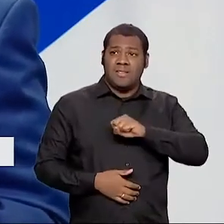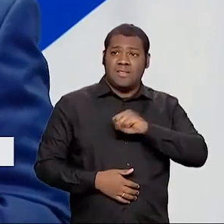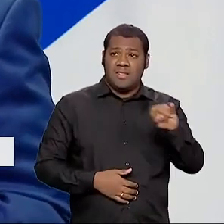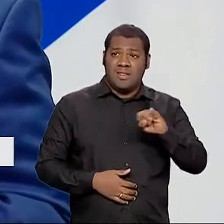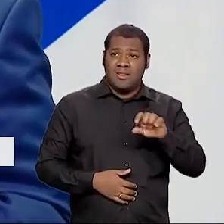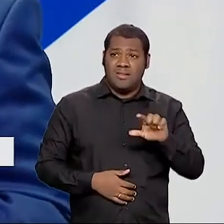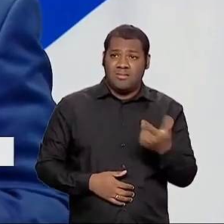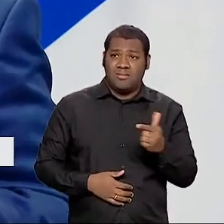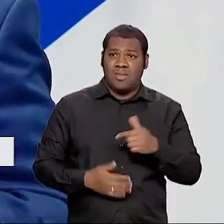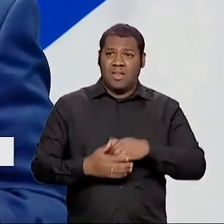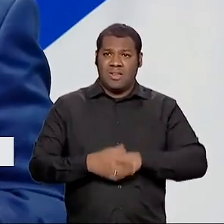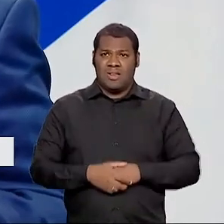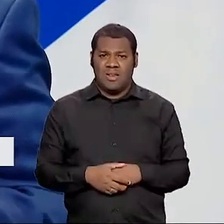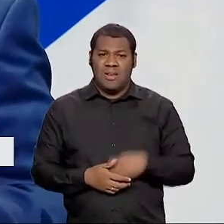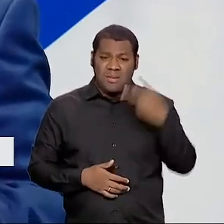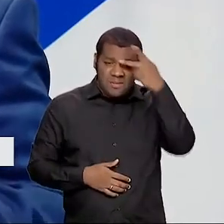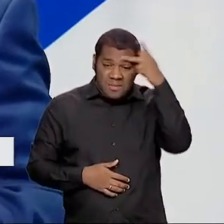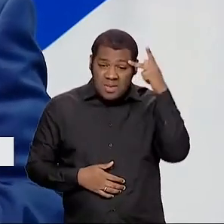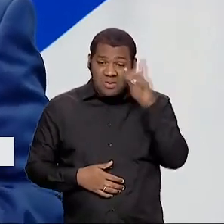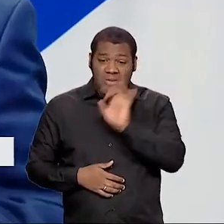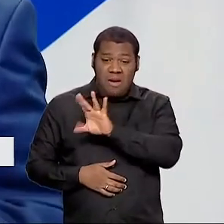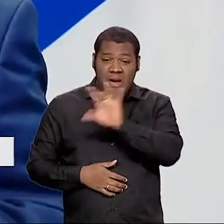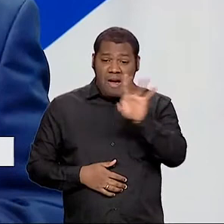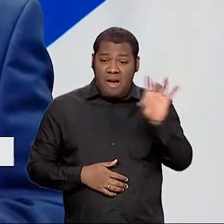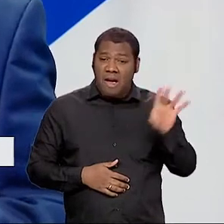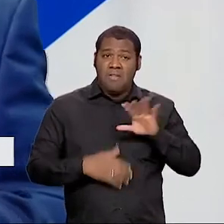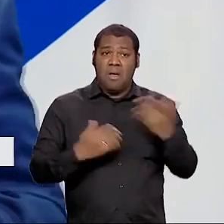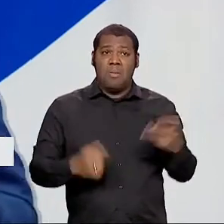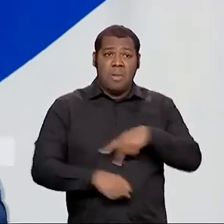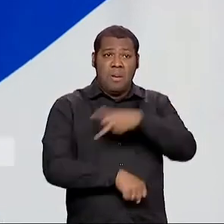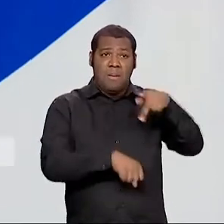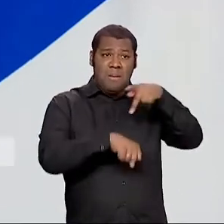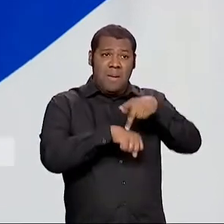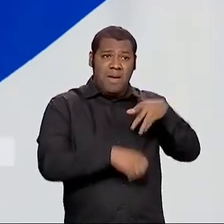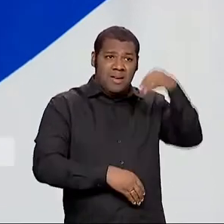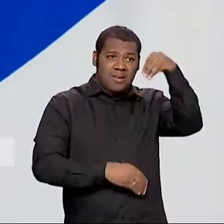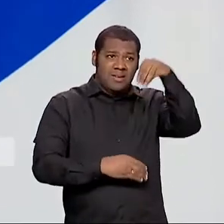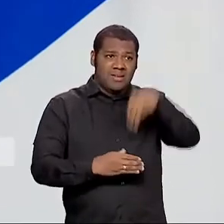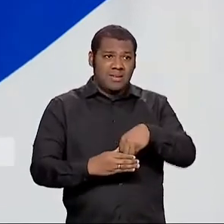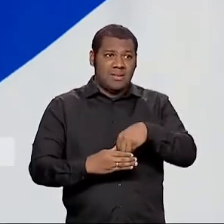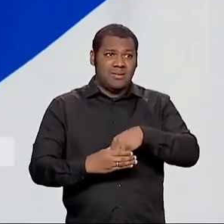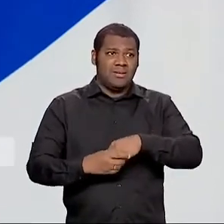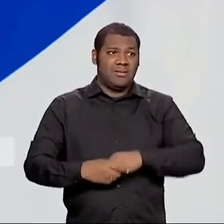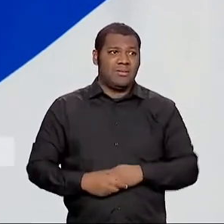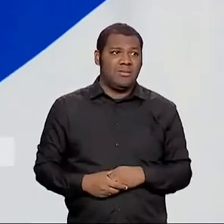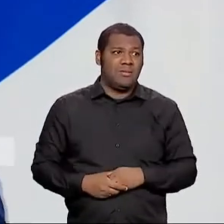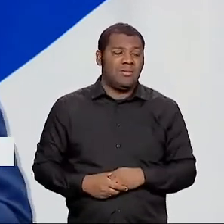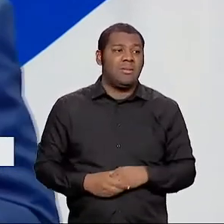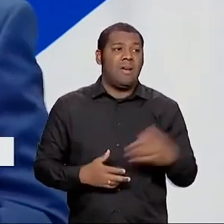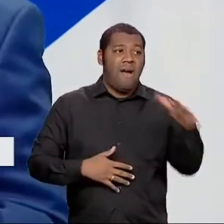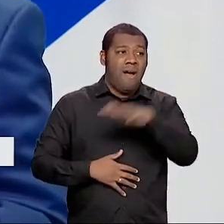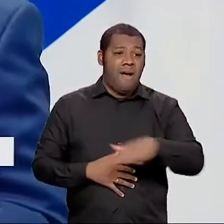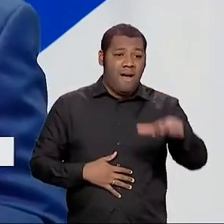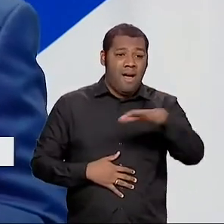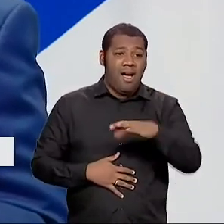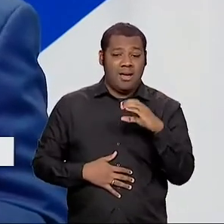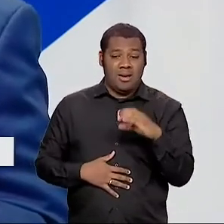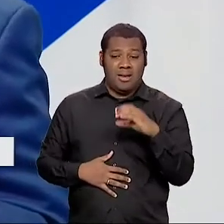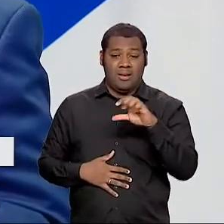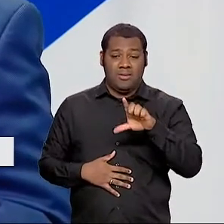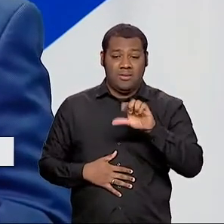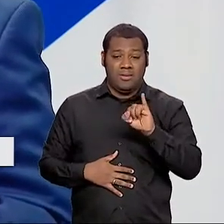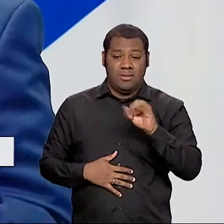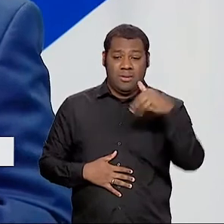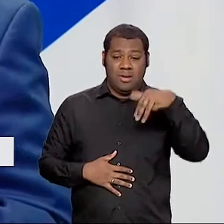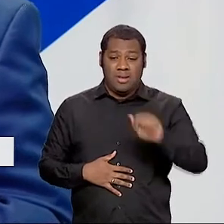Se não for assim, cada um se tranca dentro do seu próprio umbigo e as coisas não andam. E a questão climática é uma coisa muito